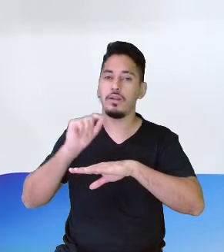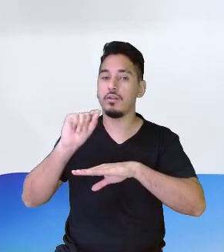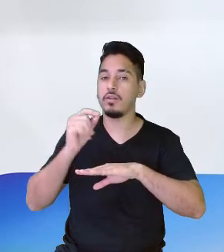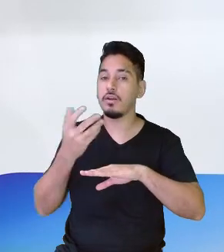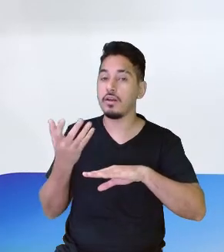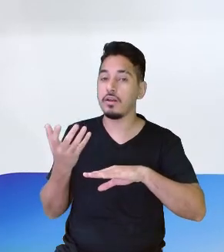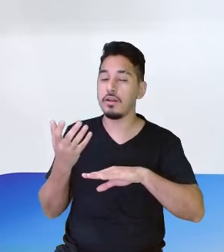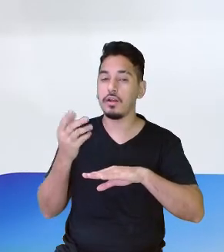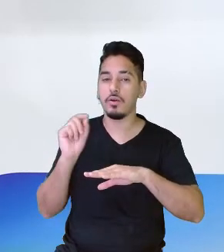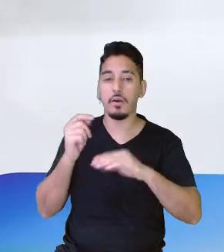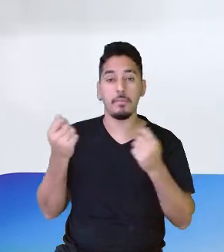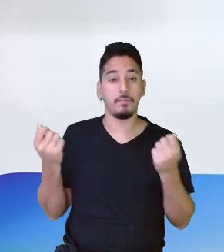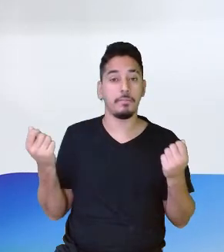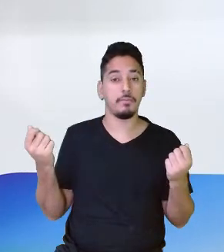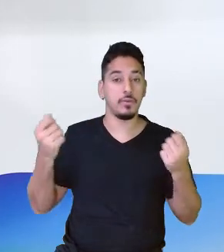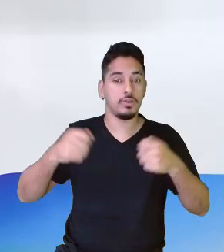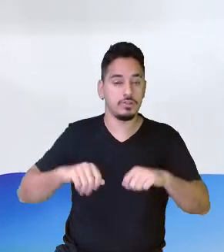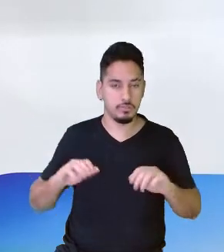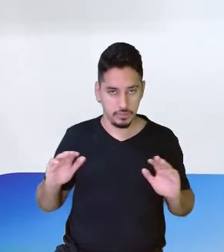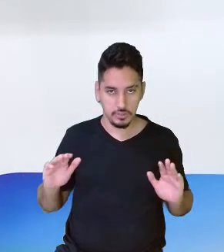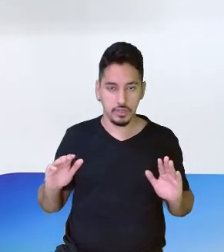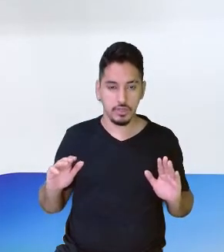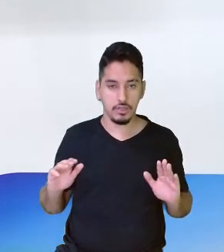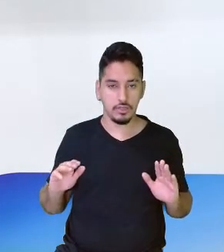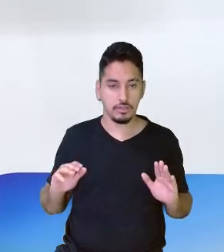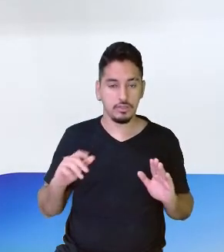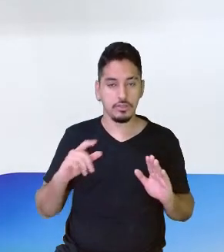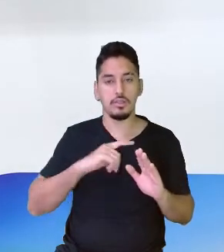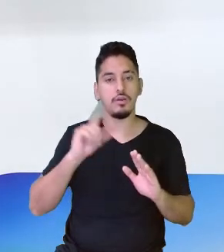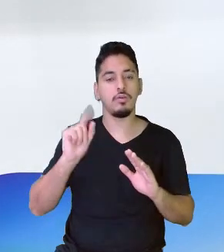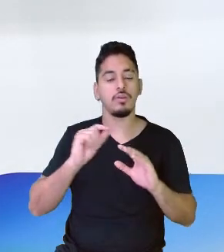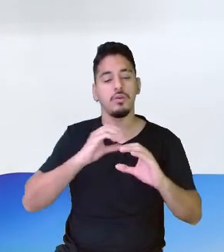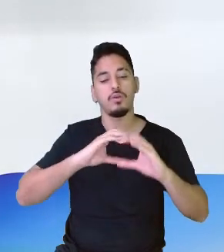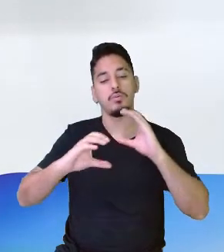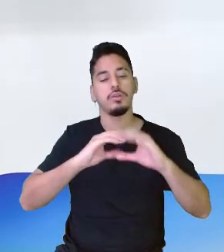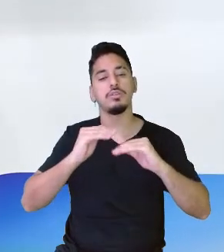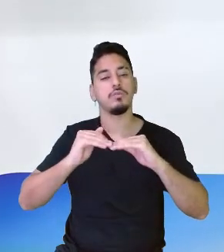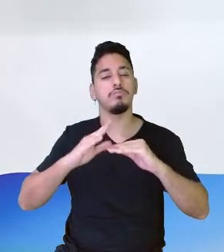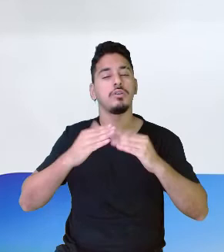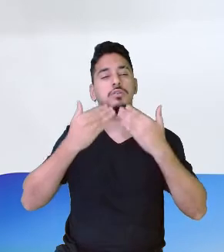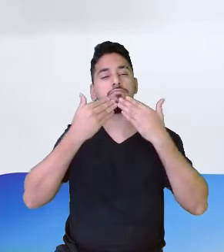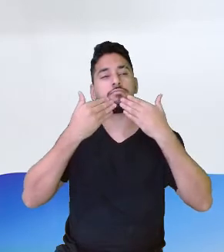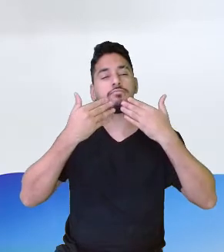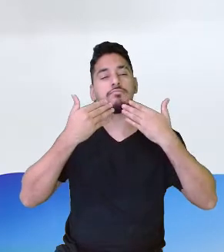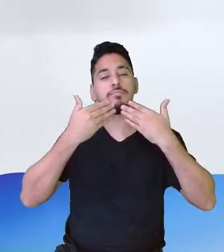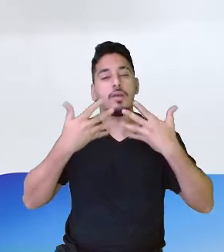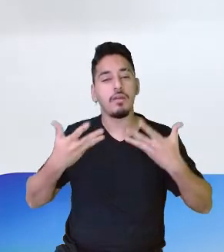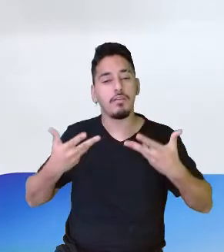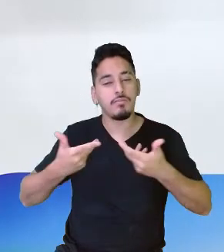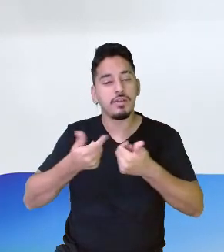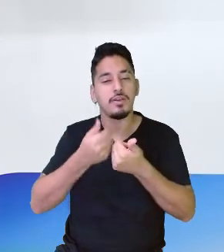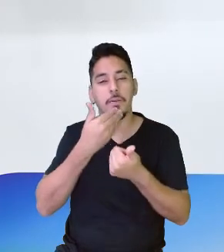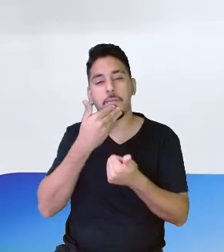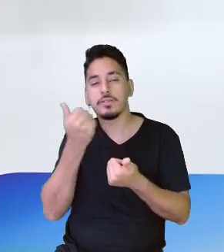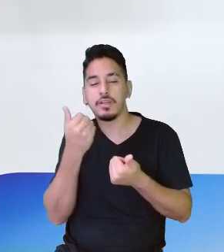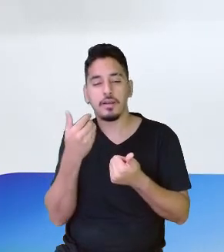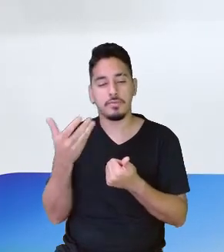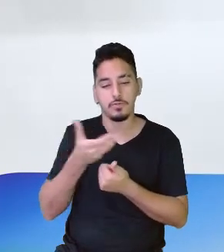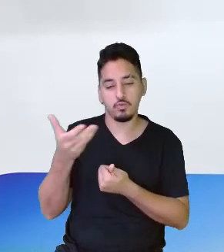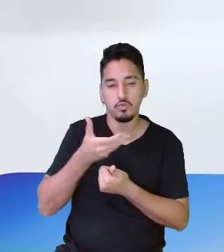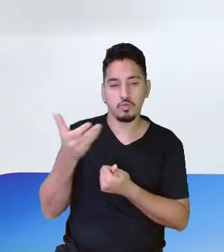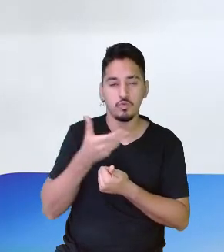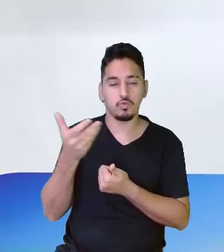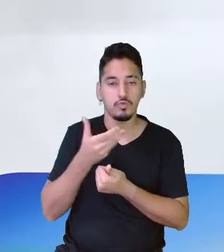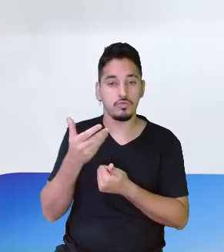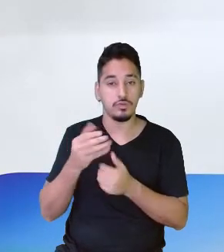quê? Como uma possibilidade de promoção de uma comunicação mais eficiente, mais rápida, mais ligeira,